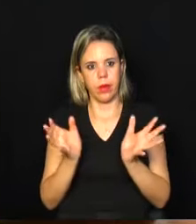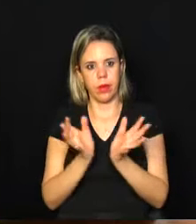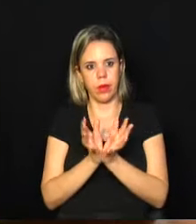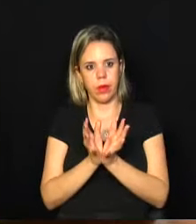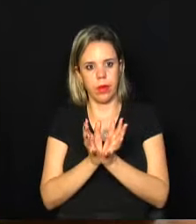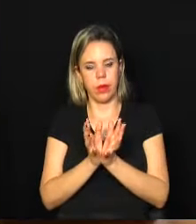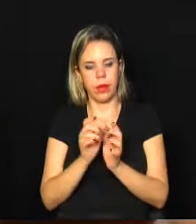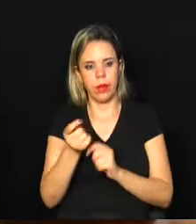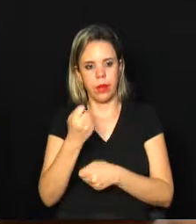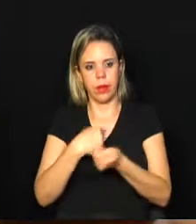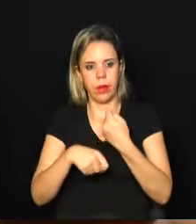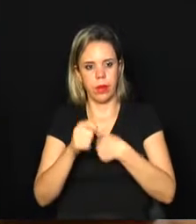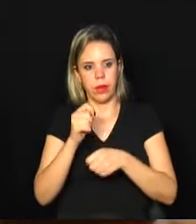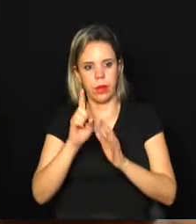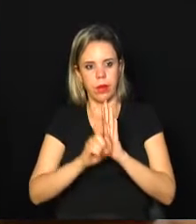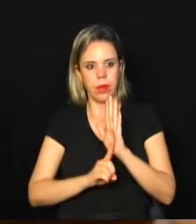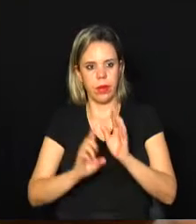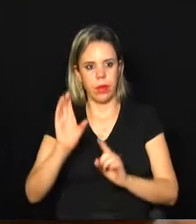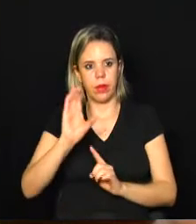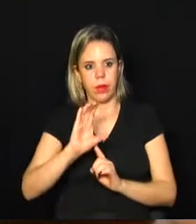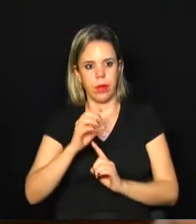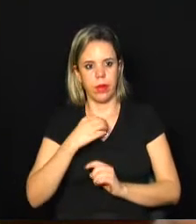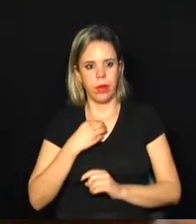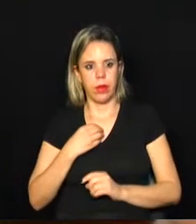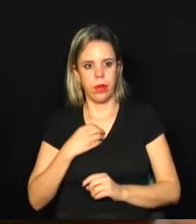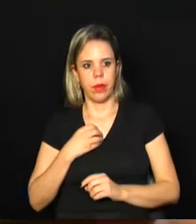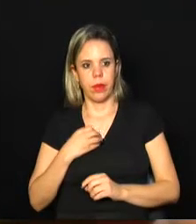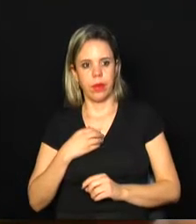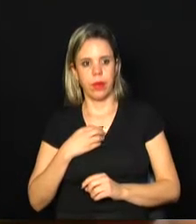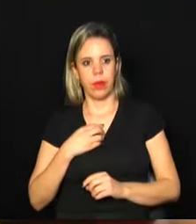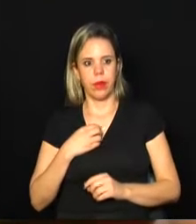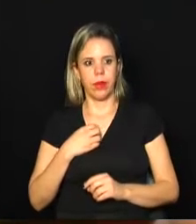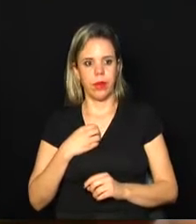de Economia defesa dos direitos consumidor